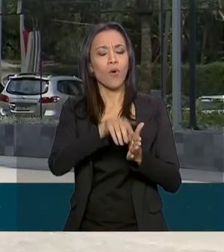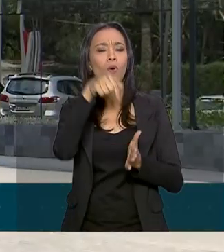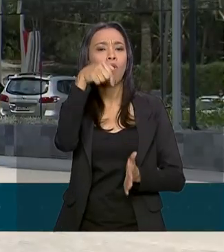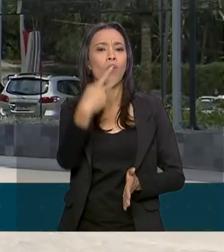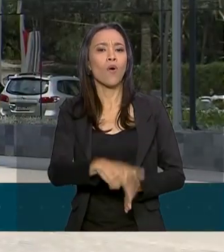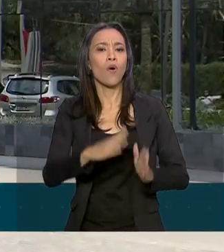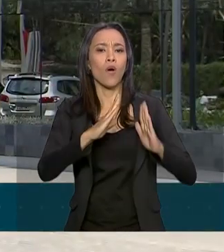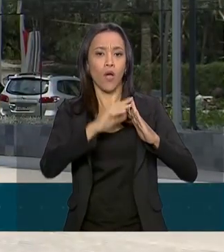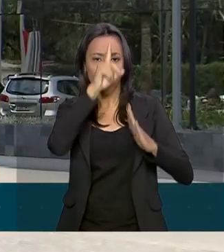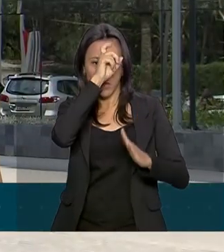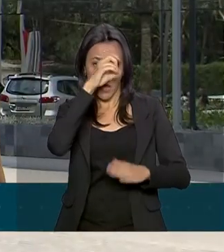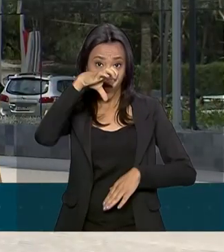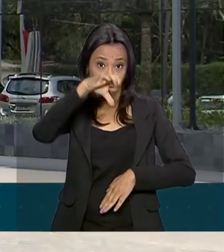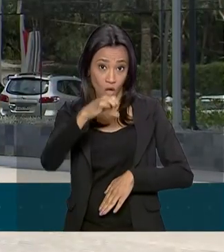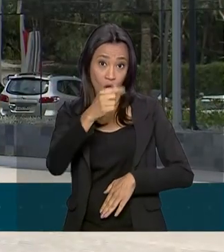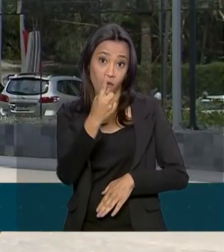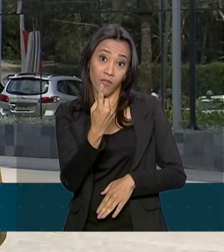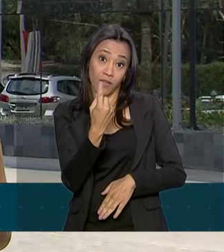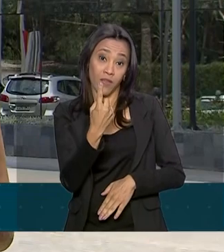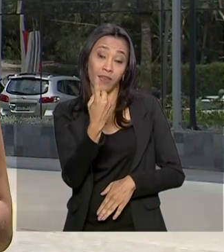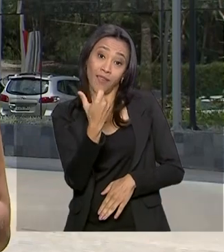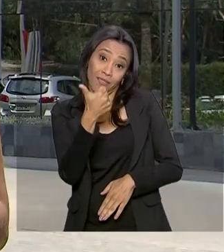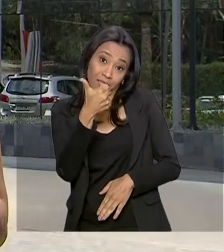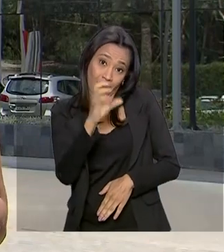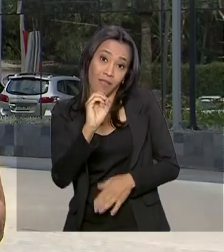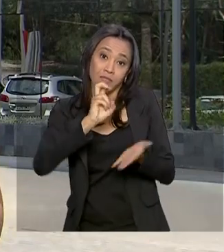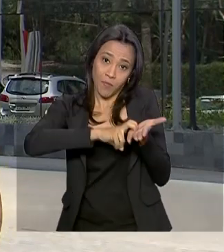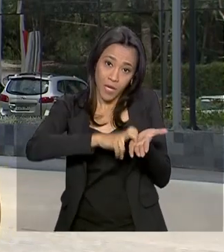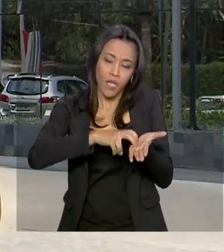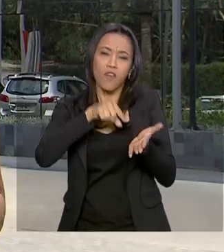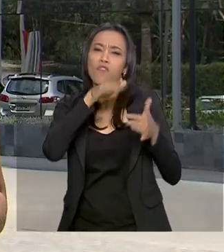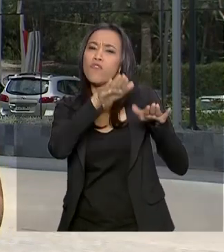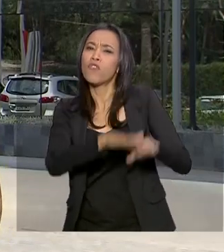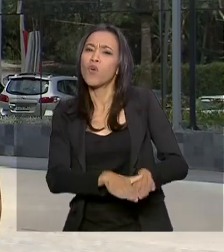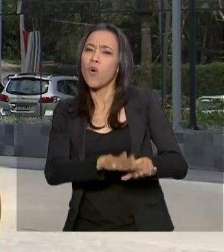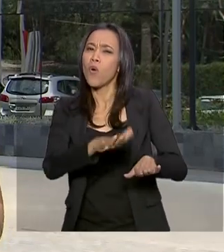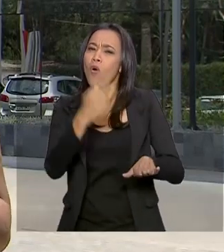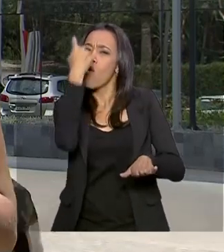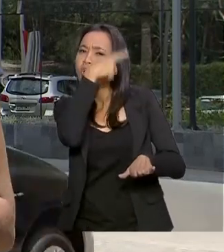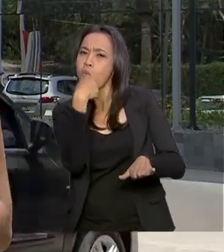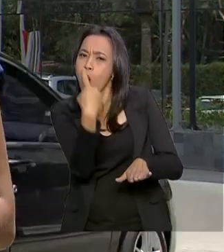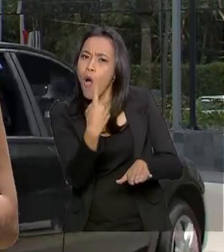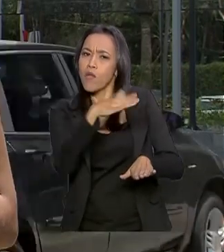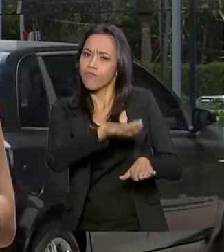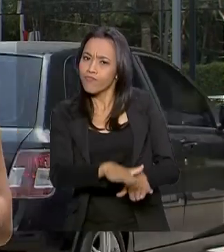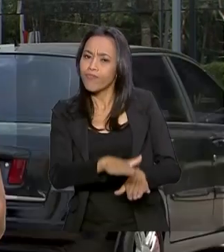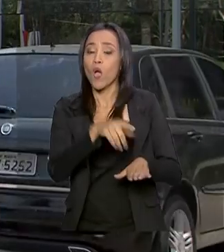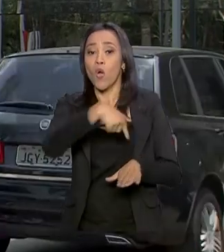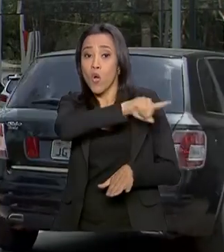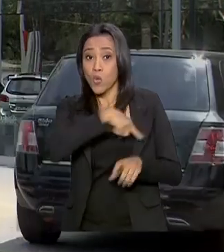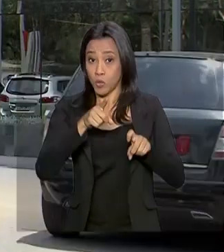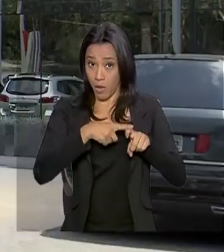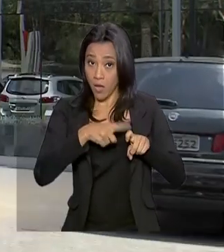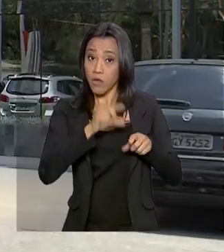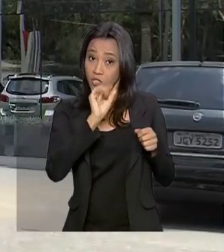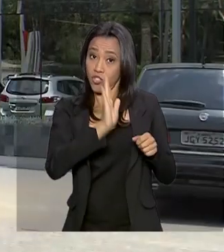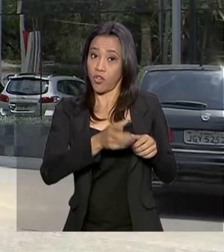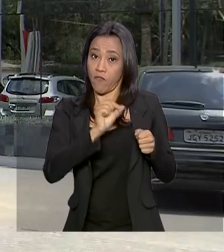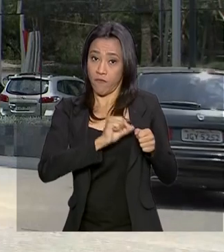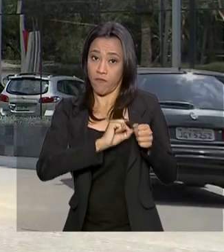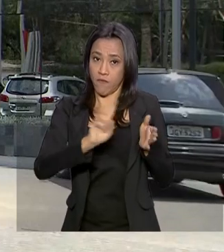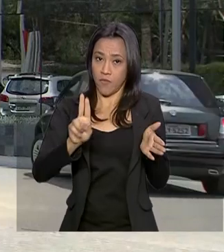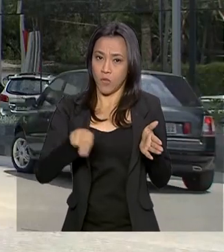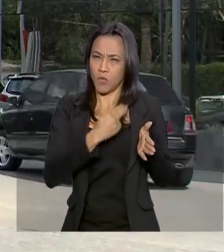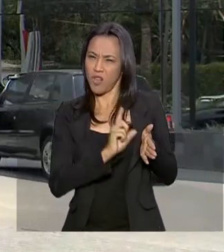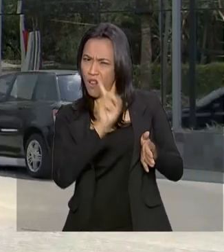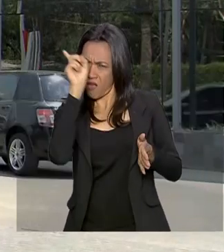9 e 10 da manhã ele ficou aqui por cerca de uma hora os médicos que fizeram a cirurgia no presidente lá em são paulo